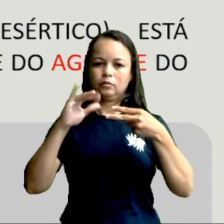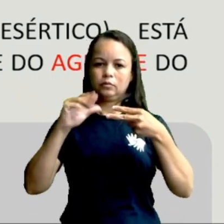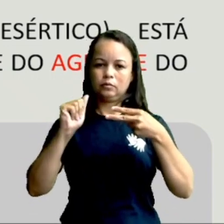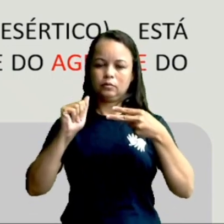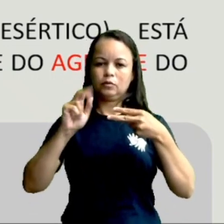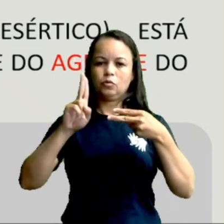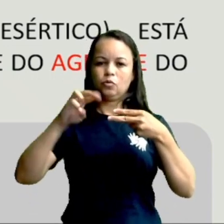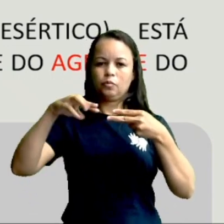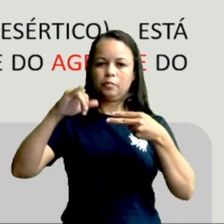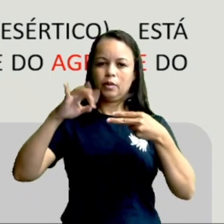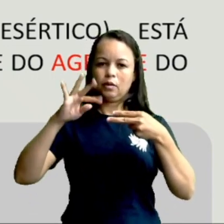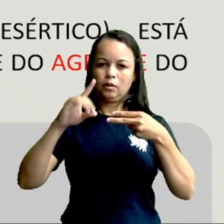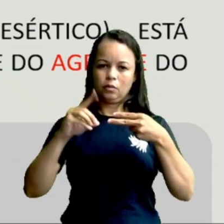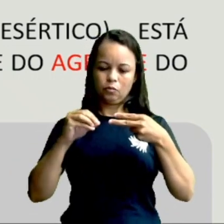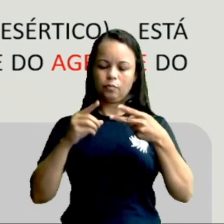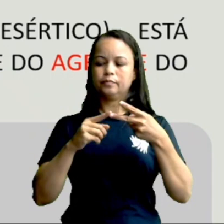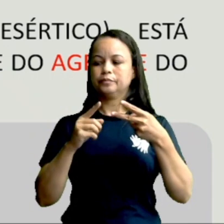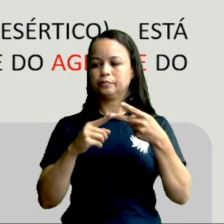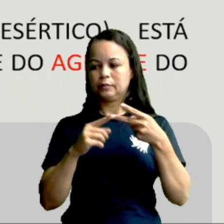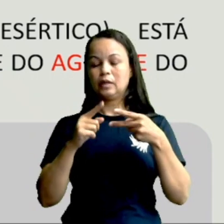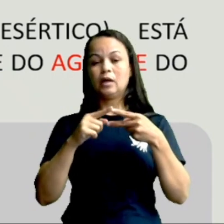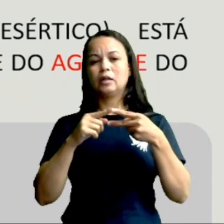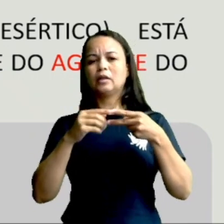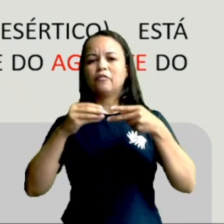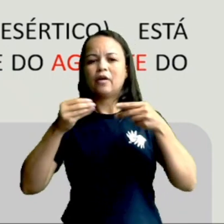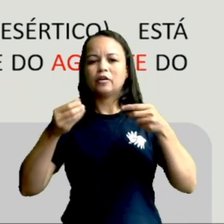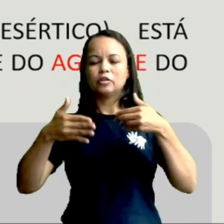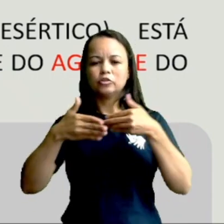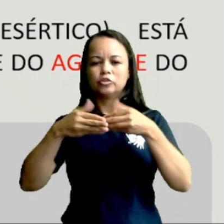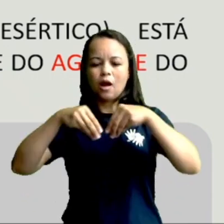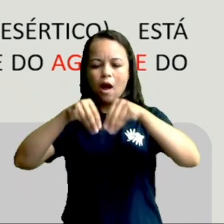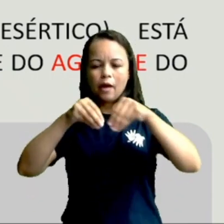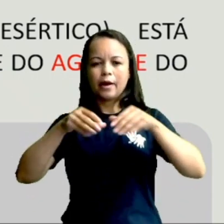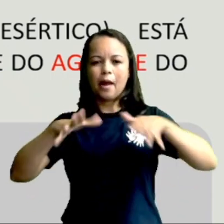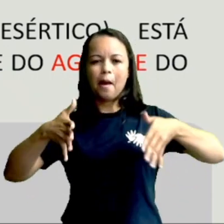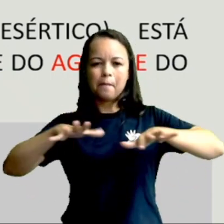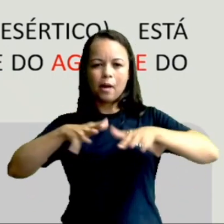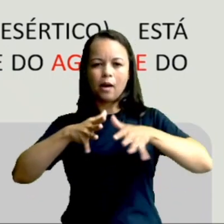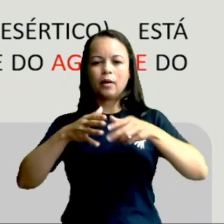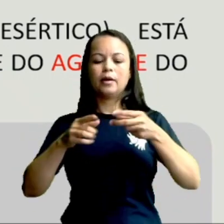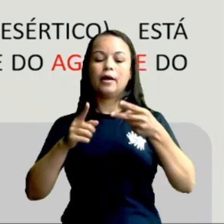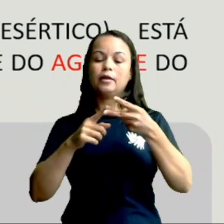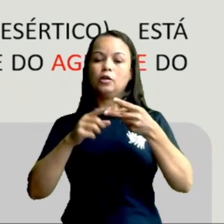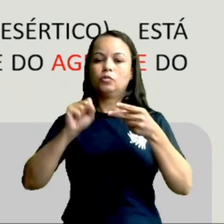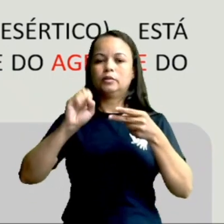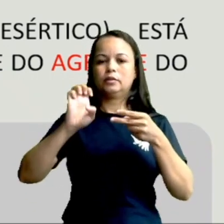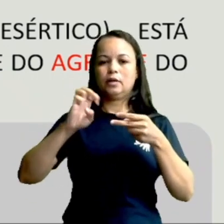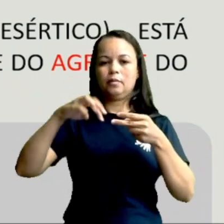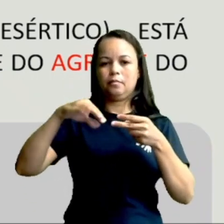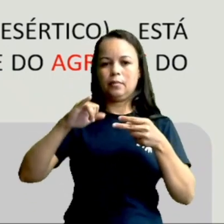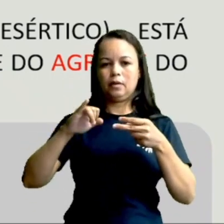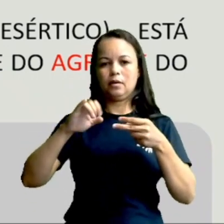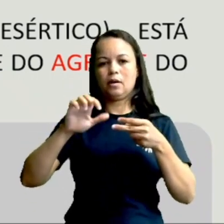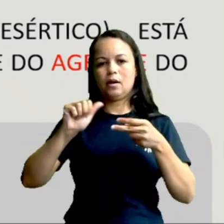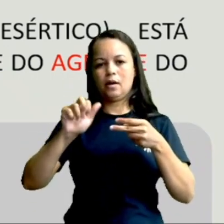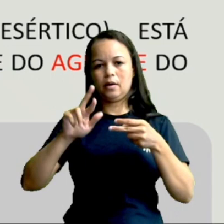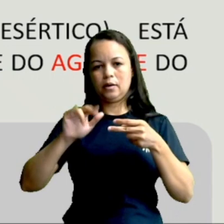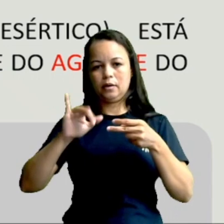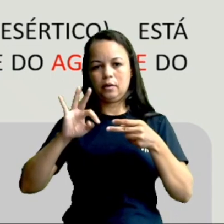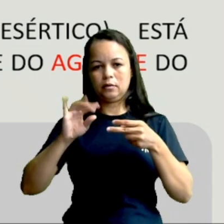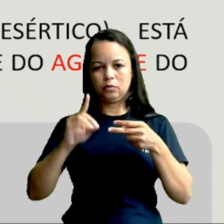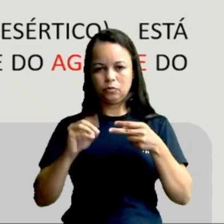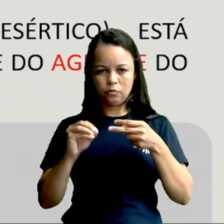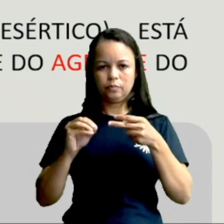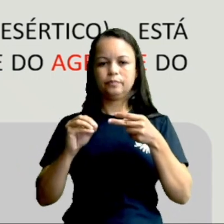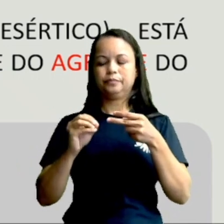é predominante no litoral, né? Na faixa de areia da praia, e o semiárido, que é predominante no interior.